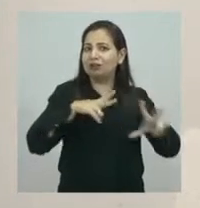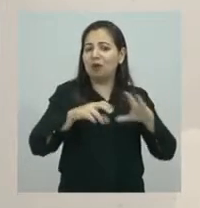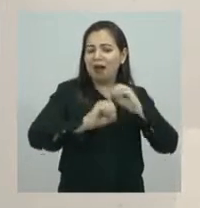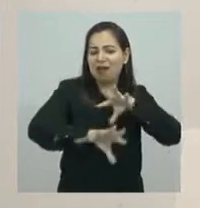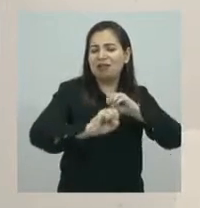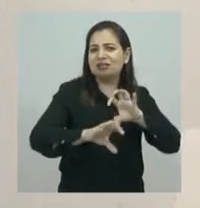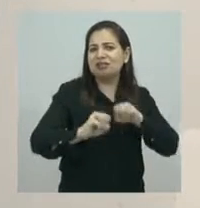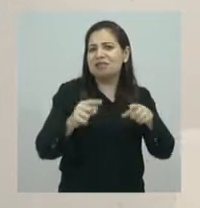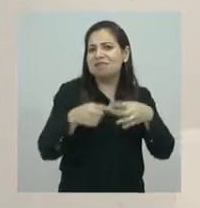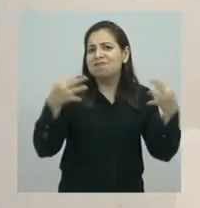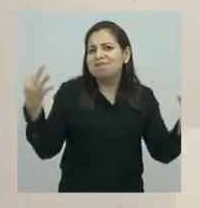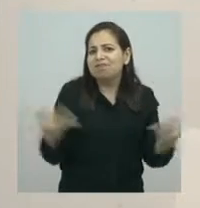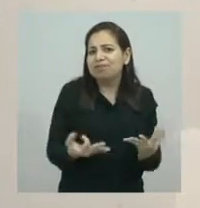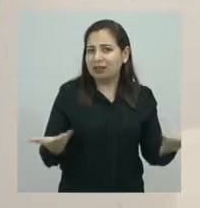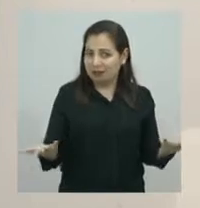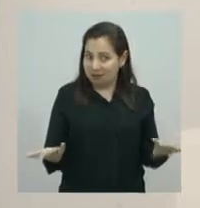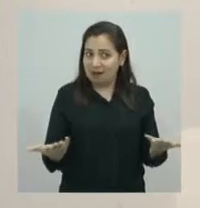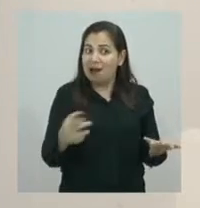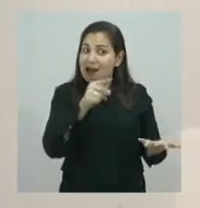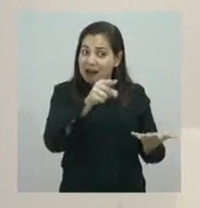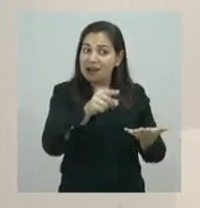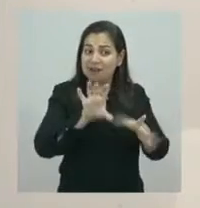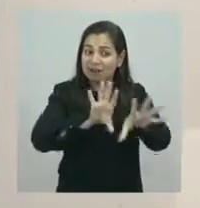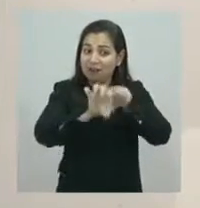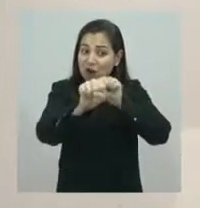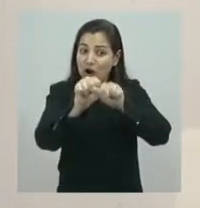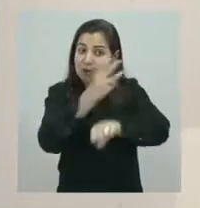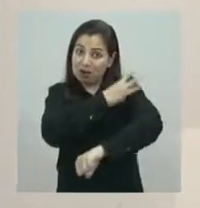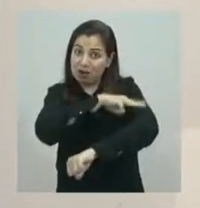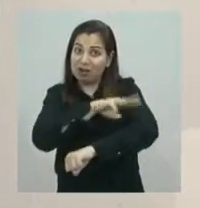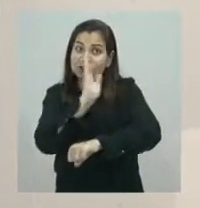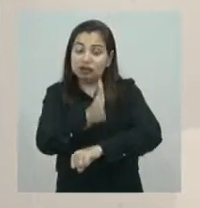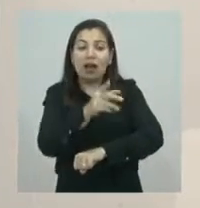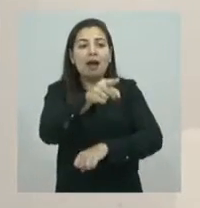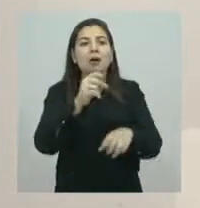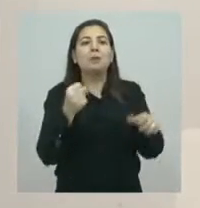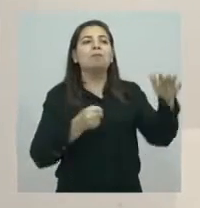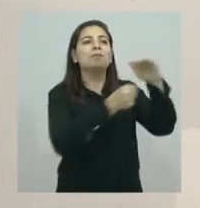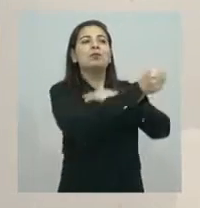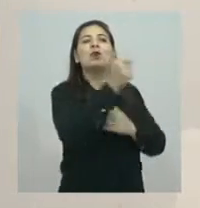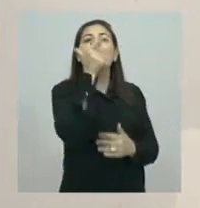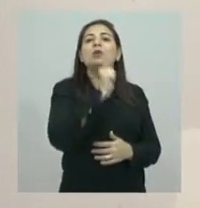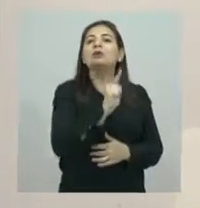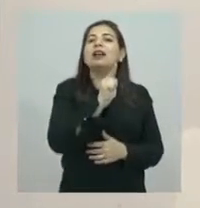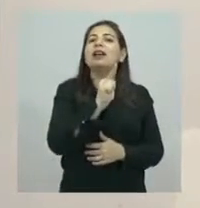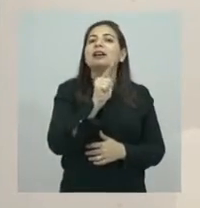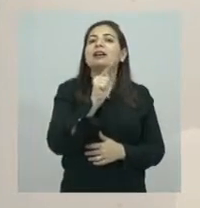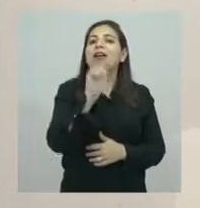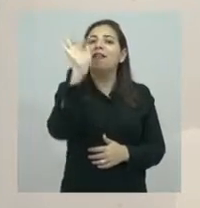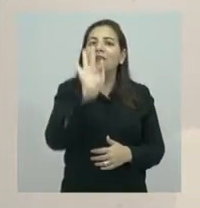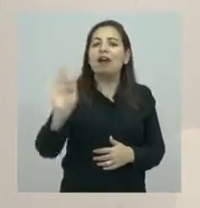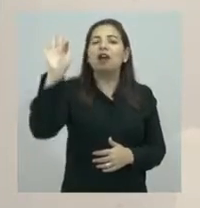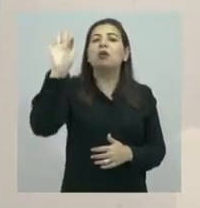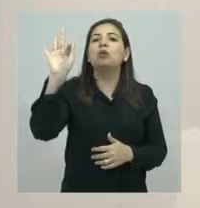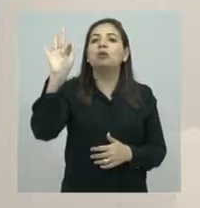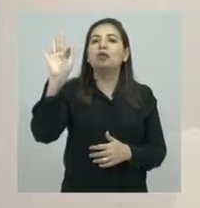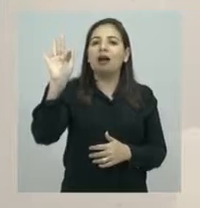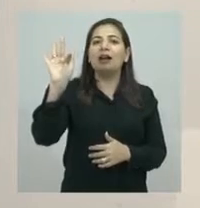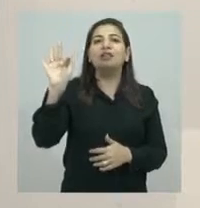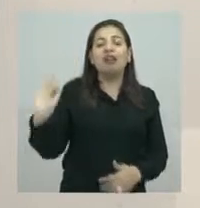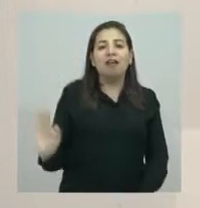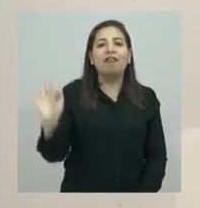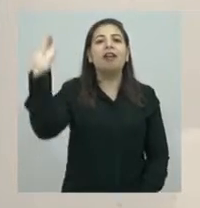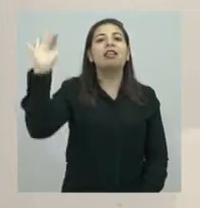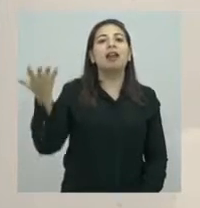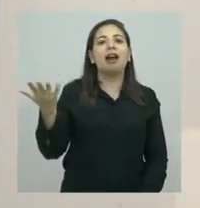quando você termina, você está onde? Numa universidade pública. Tá certo? O Brasil teve ao longo